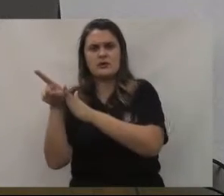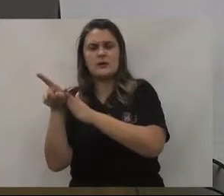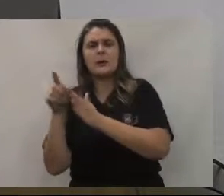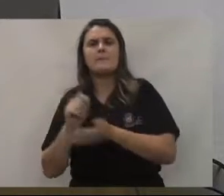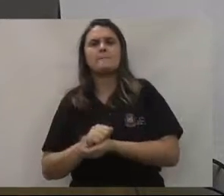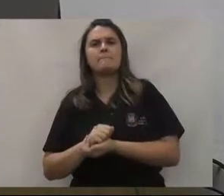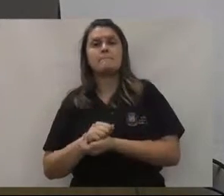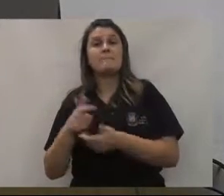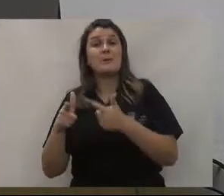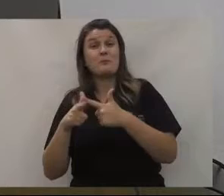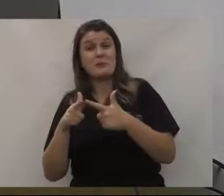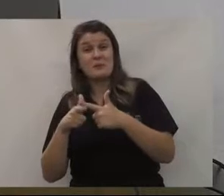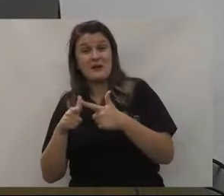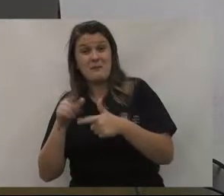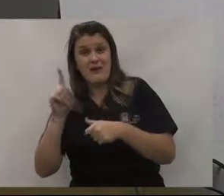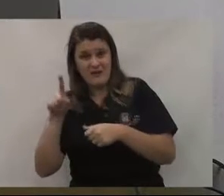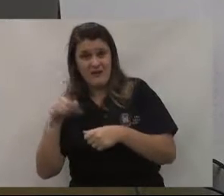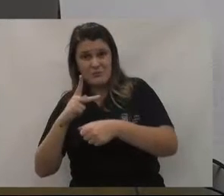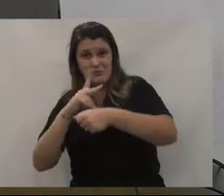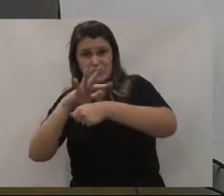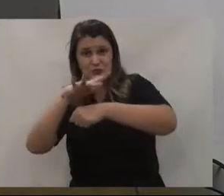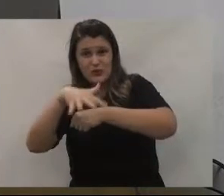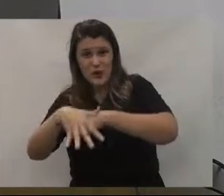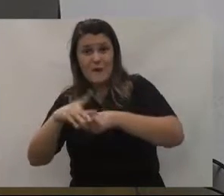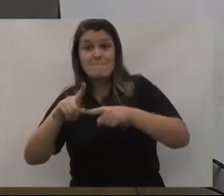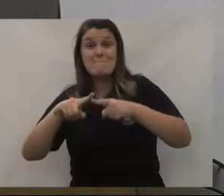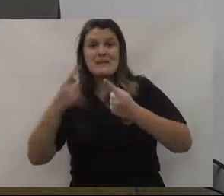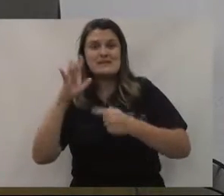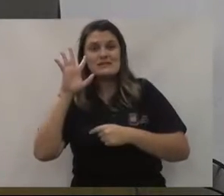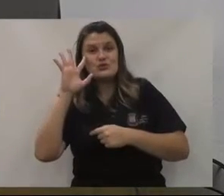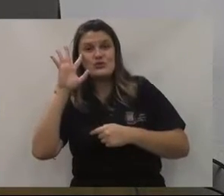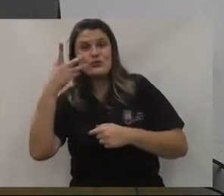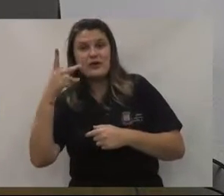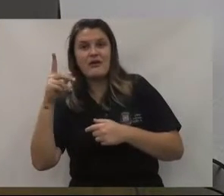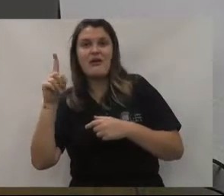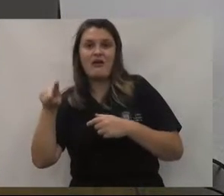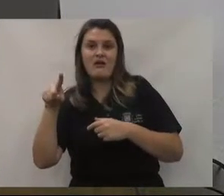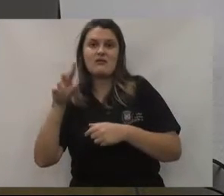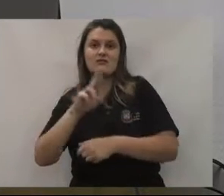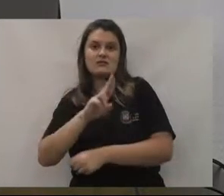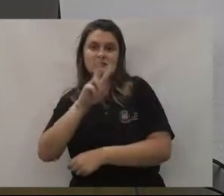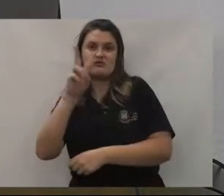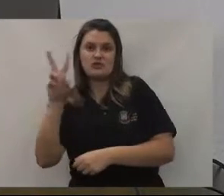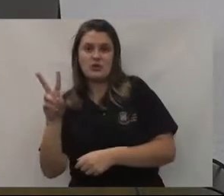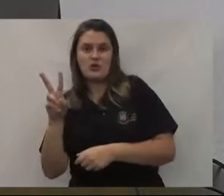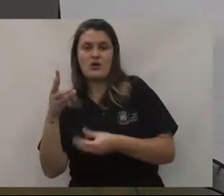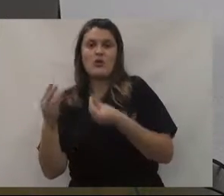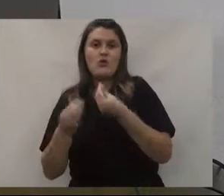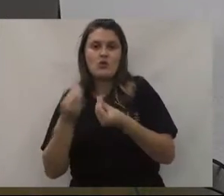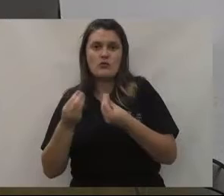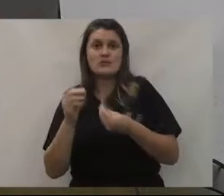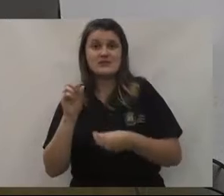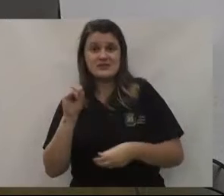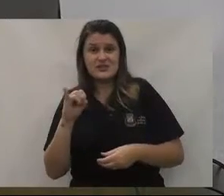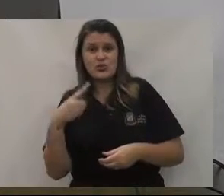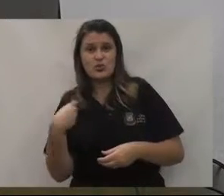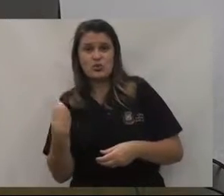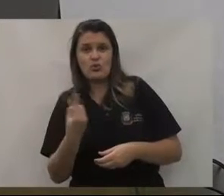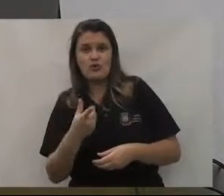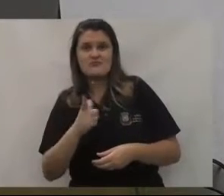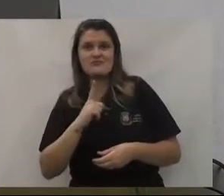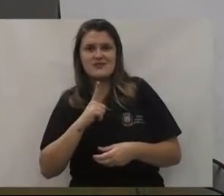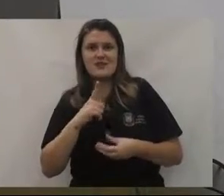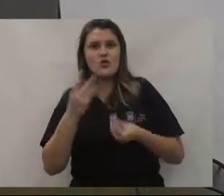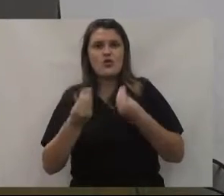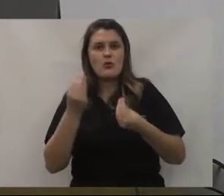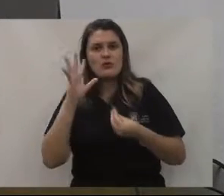seguinte: o problema está em Porto Vitória, mas a solução está em União da Vitória. Então, se nós temos a solução aqui, nós